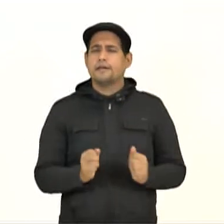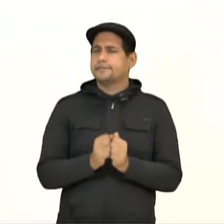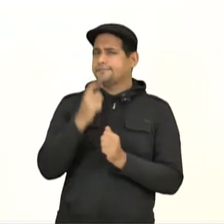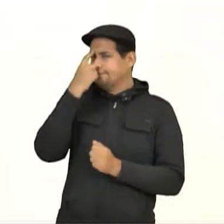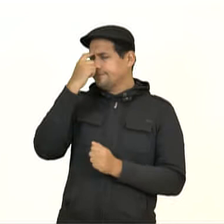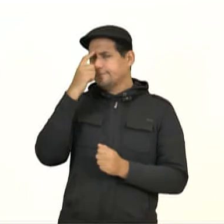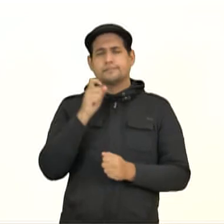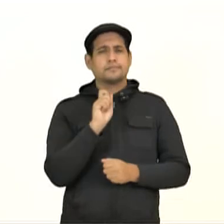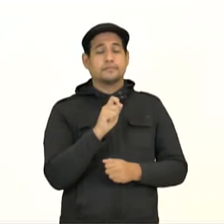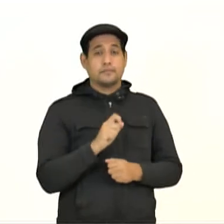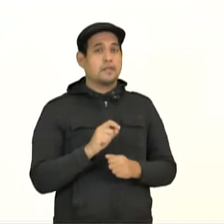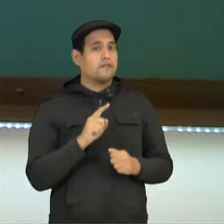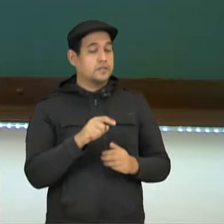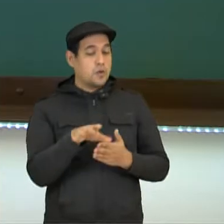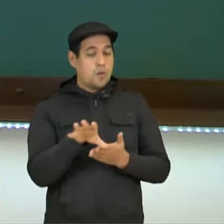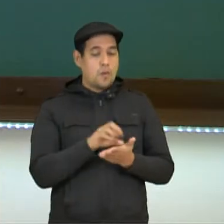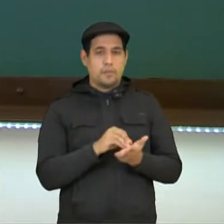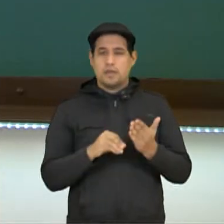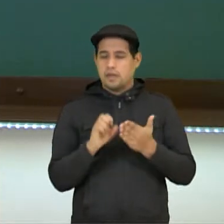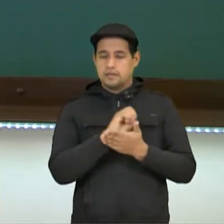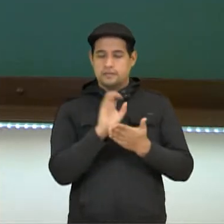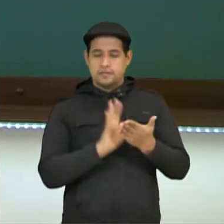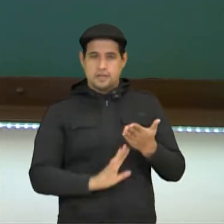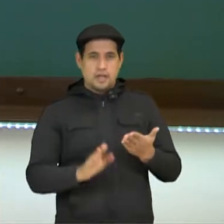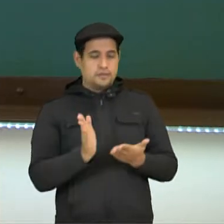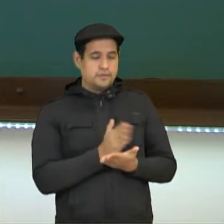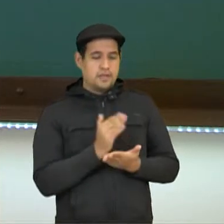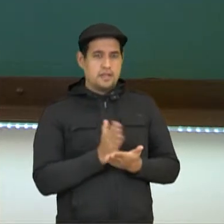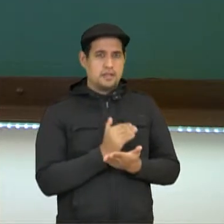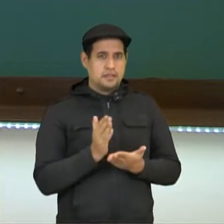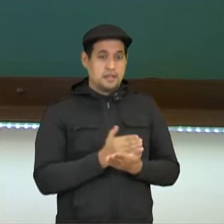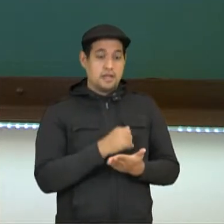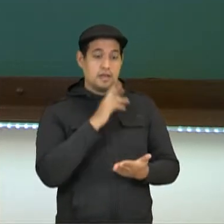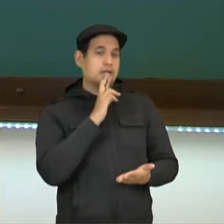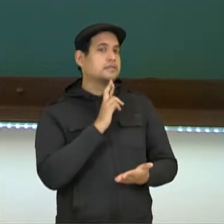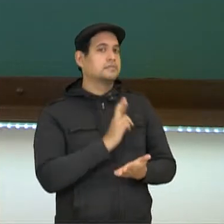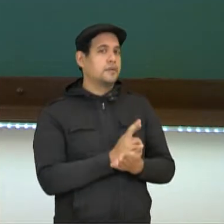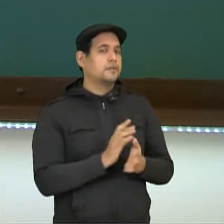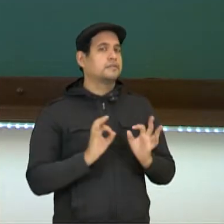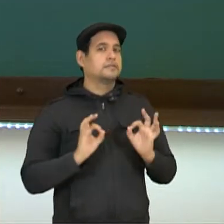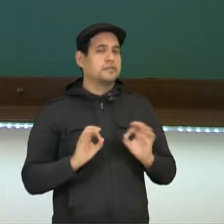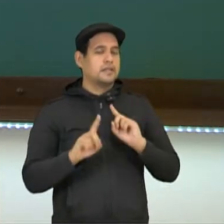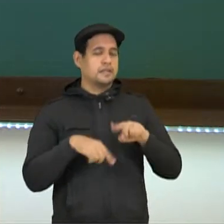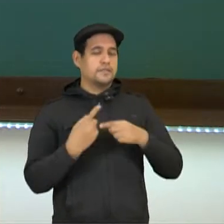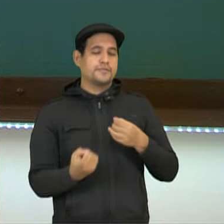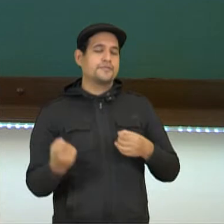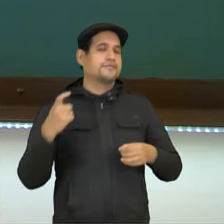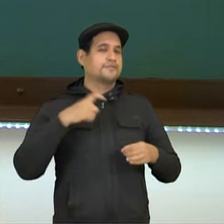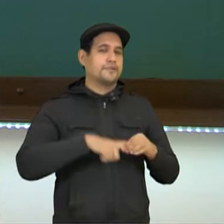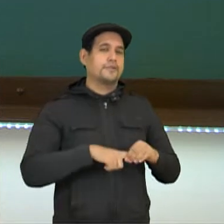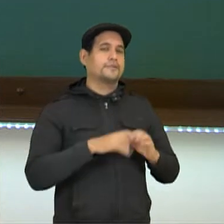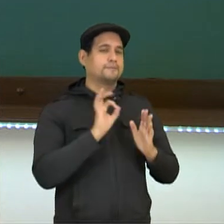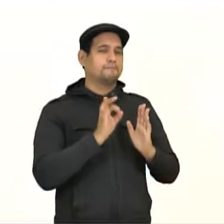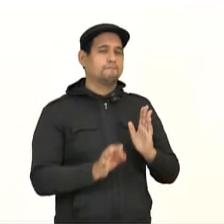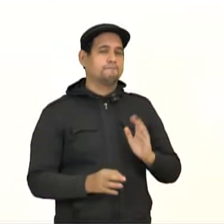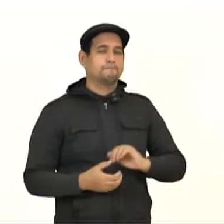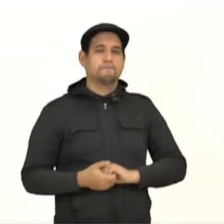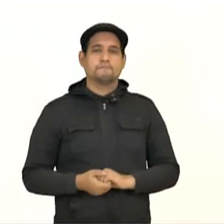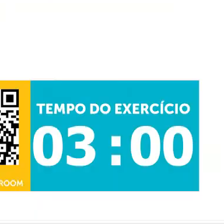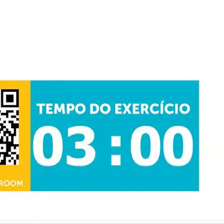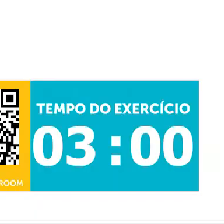Índias? Então vocês copiem essa atividade no caderno de vocês, respondam e nós voltamos com a correção.